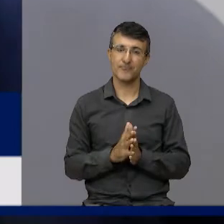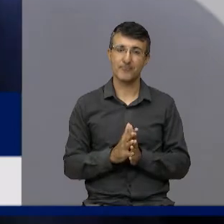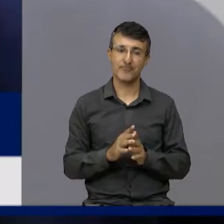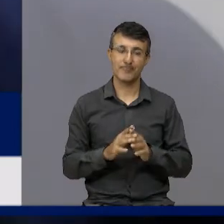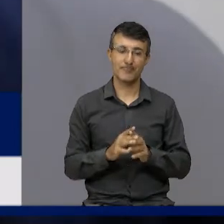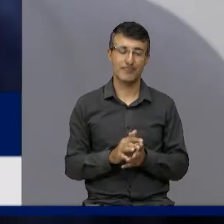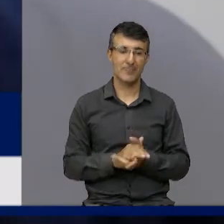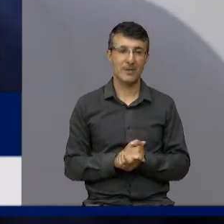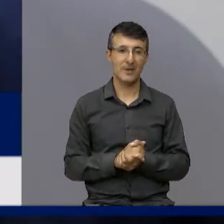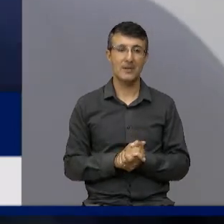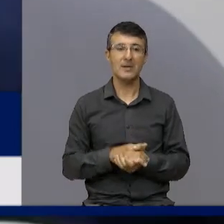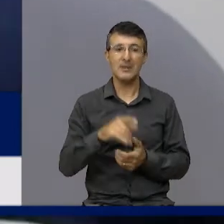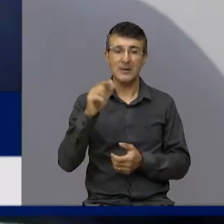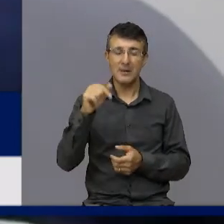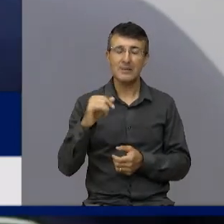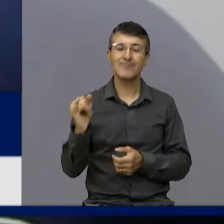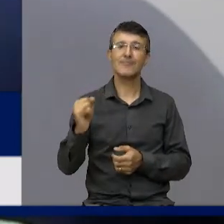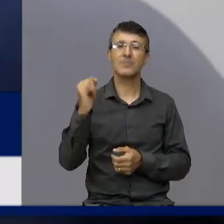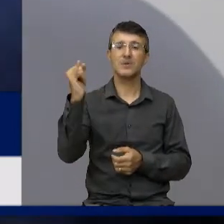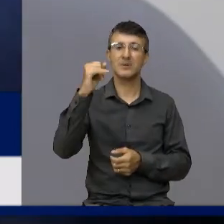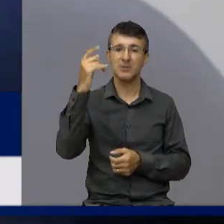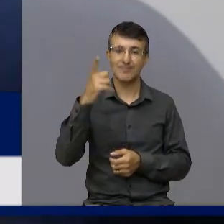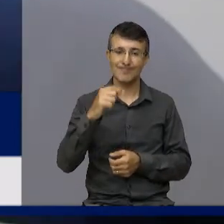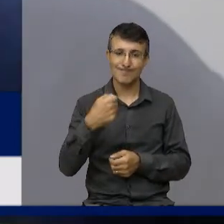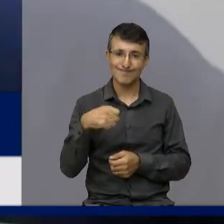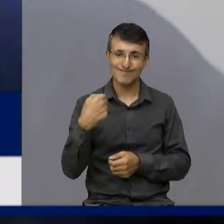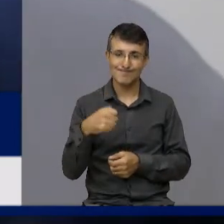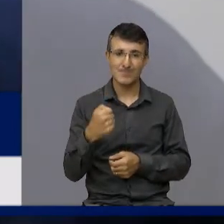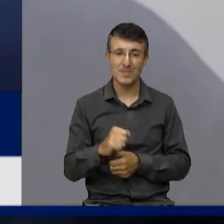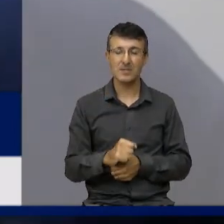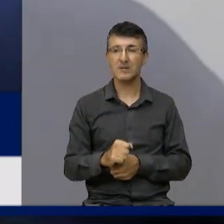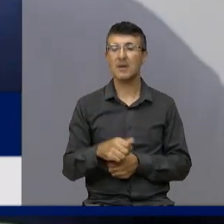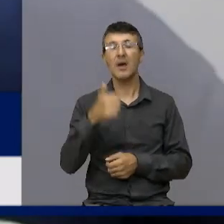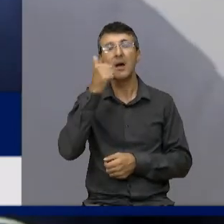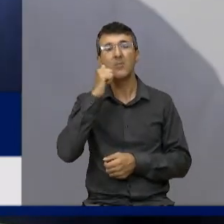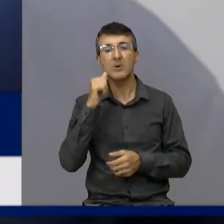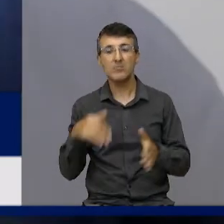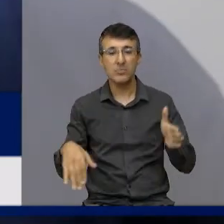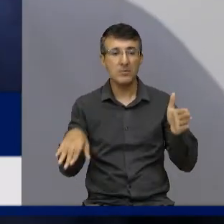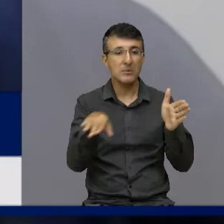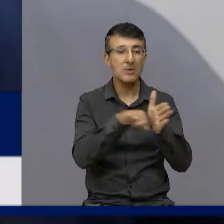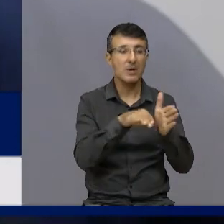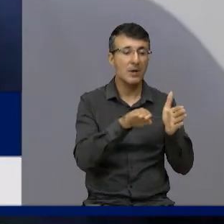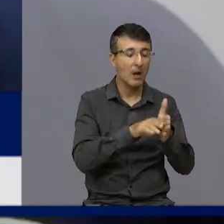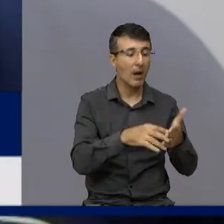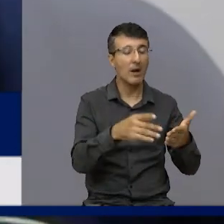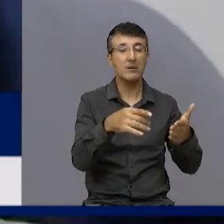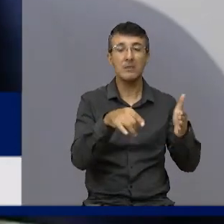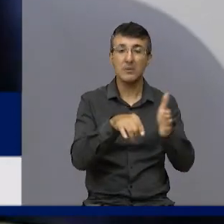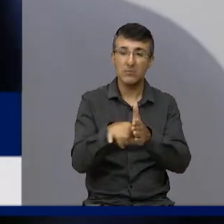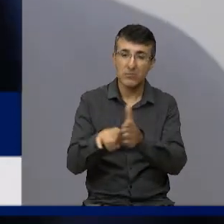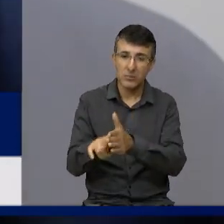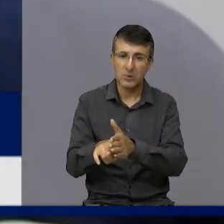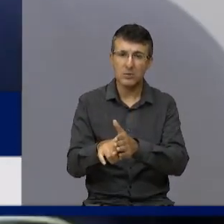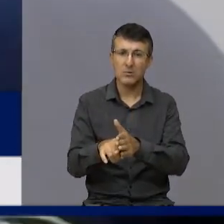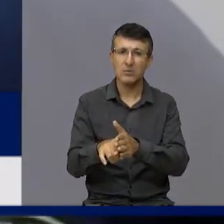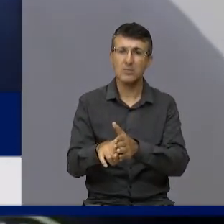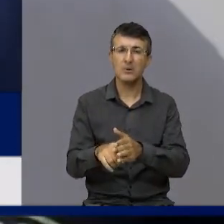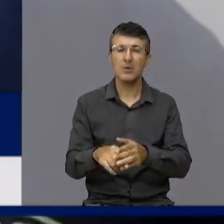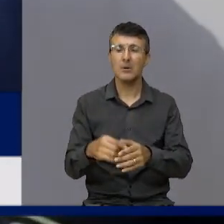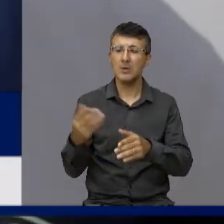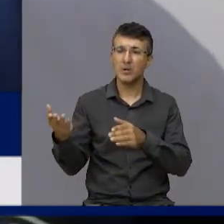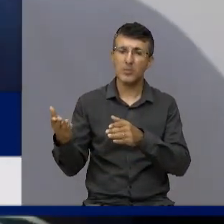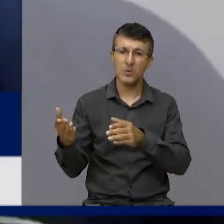é importante, que tem que ter. Ela tem que chegar, ela tem que ser atendida, tem que passar por uma triagem, encaminhar ela ou para o